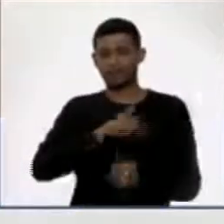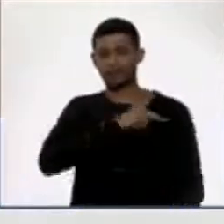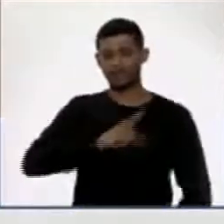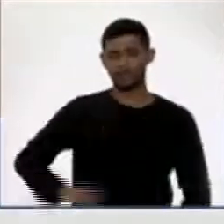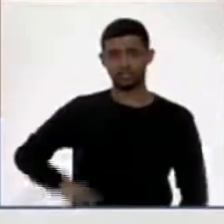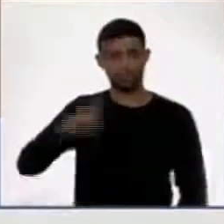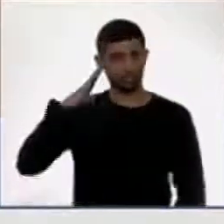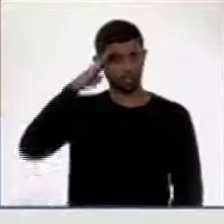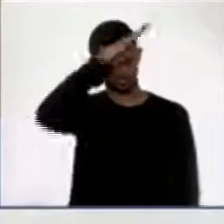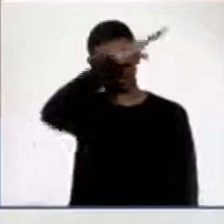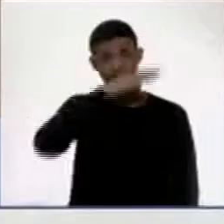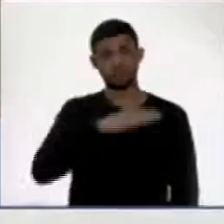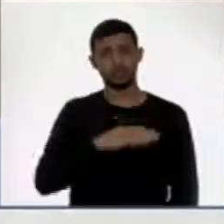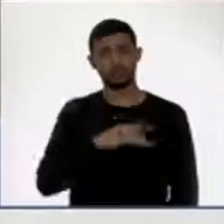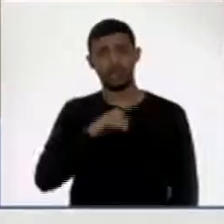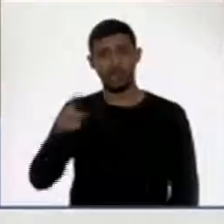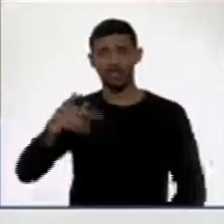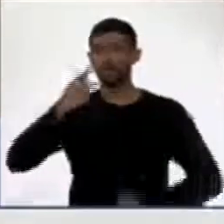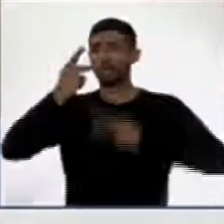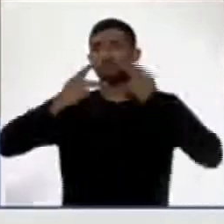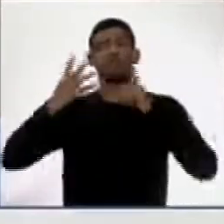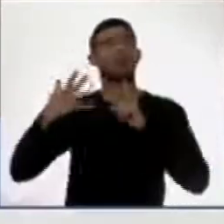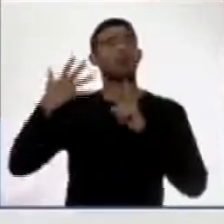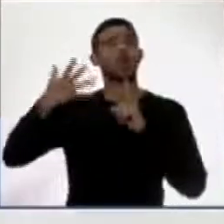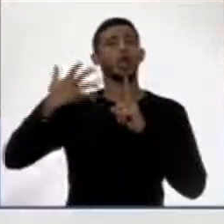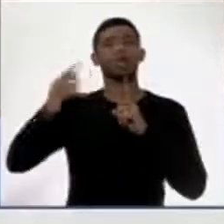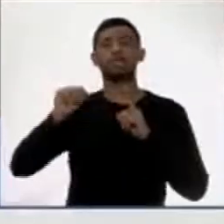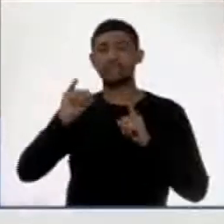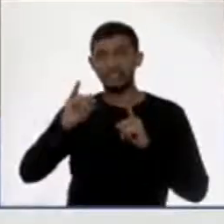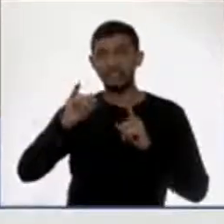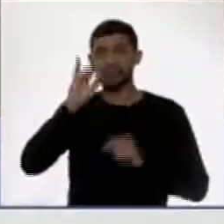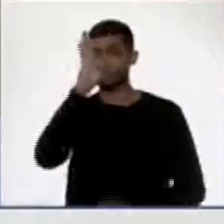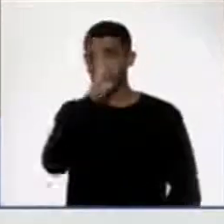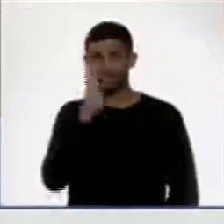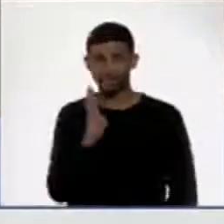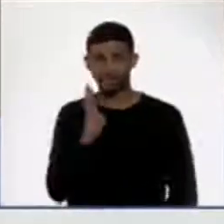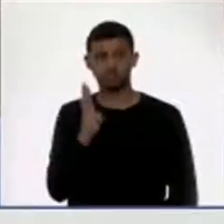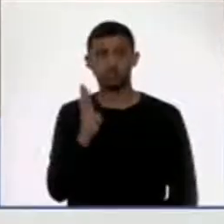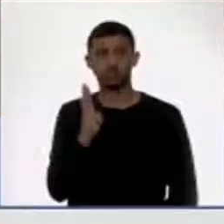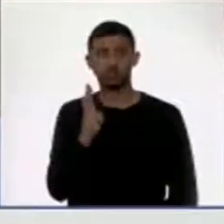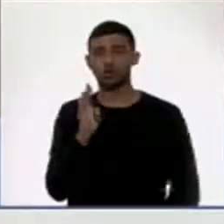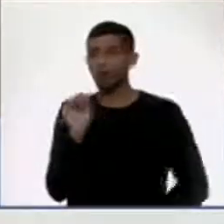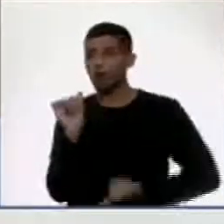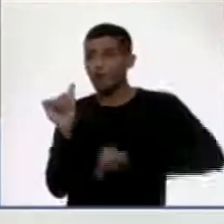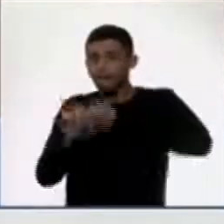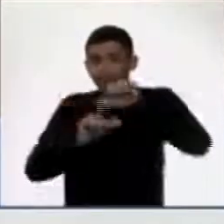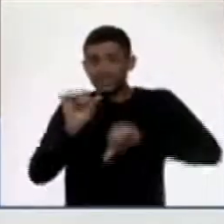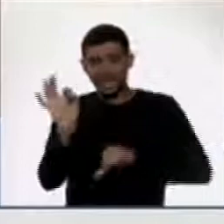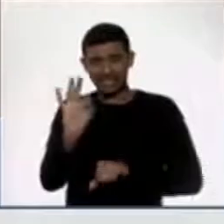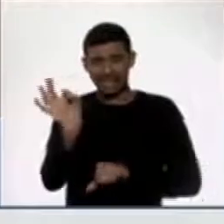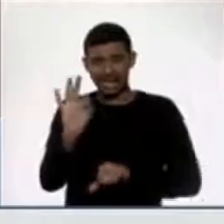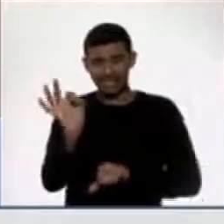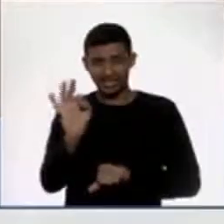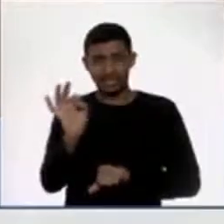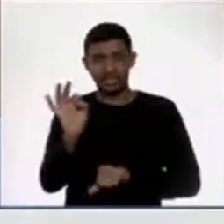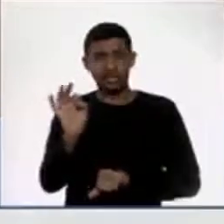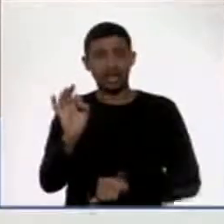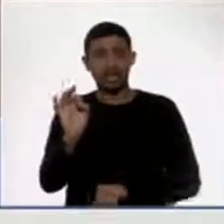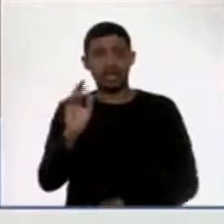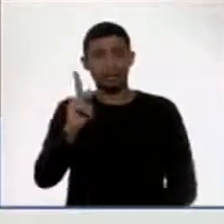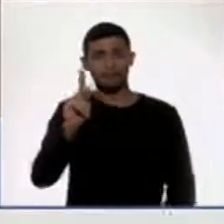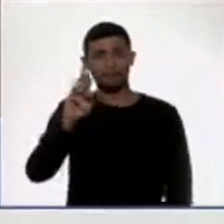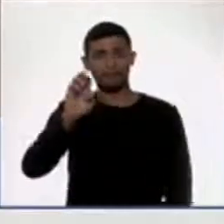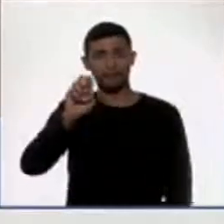Bolsonaro, falas de que se o Brasil não fizer uma reforma da Previdência, ele vai